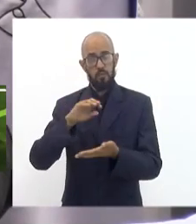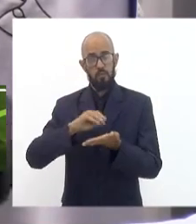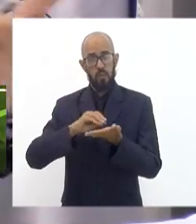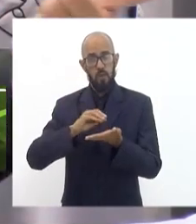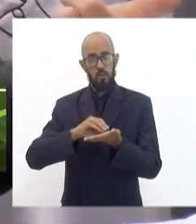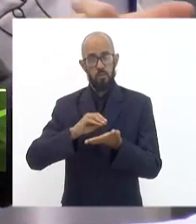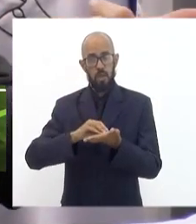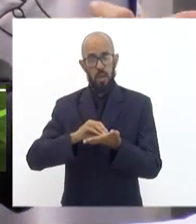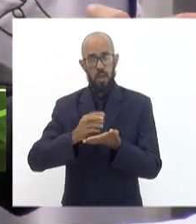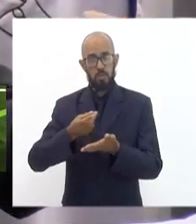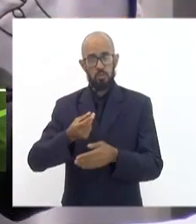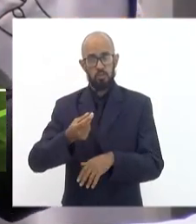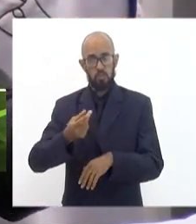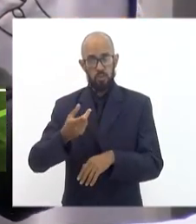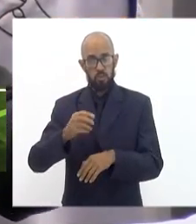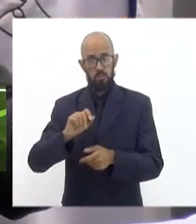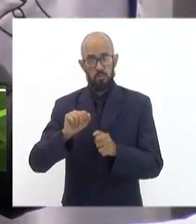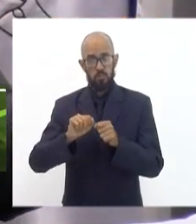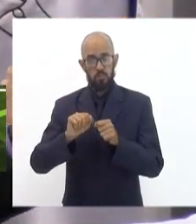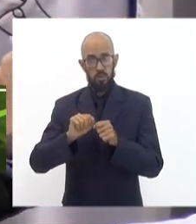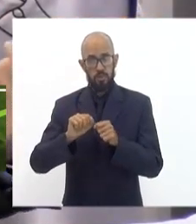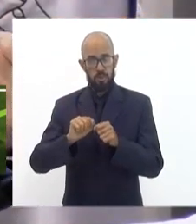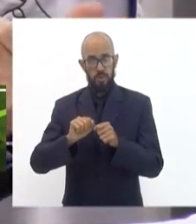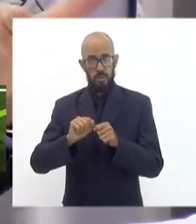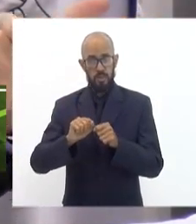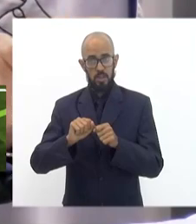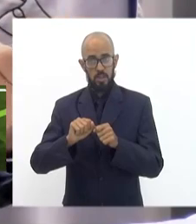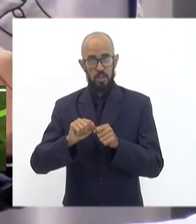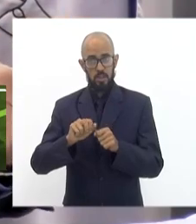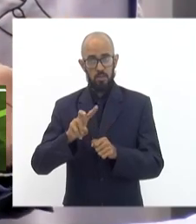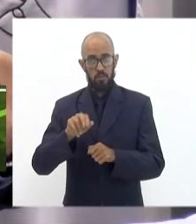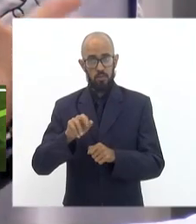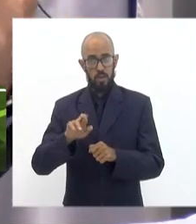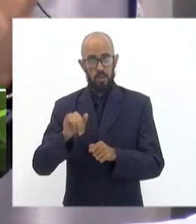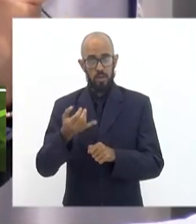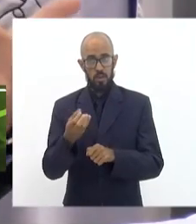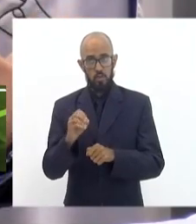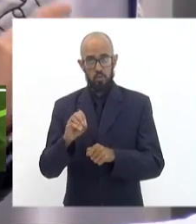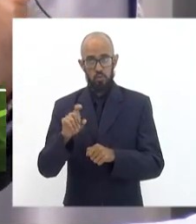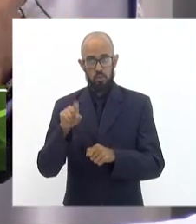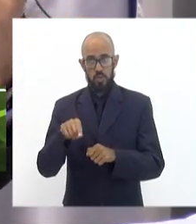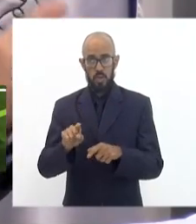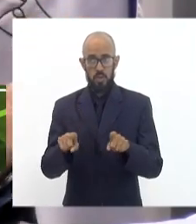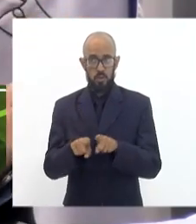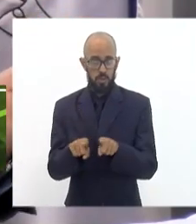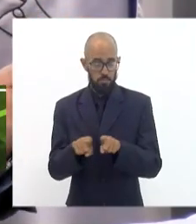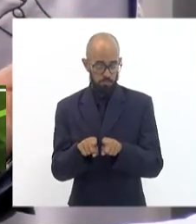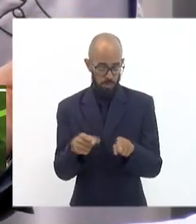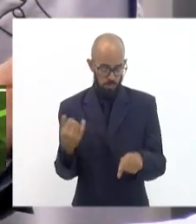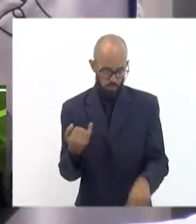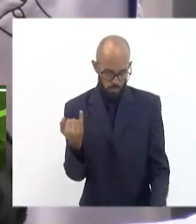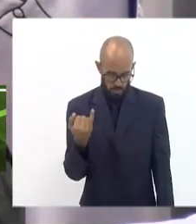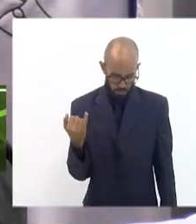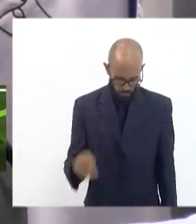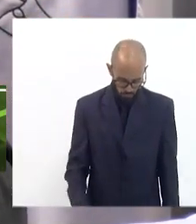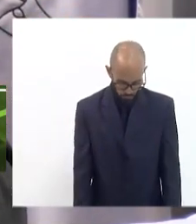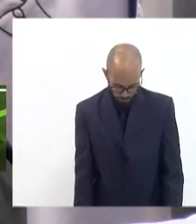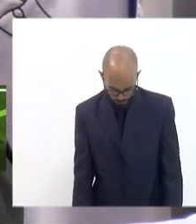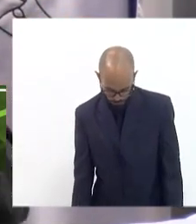faltar recursos para fazer o varejo que também é muito necessária